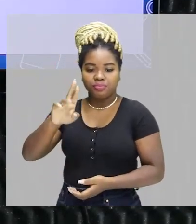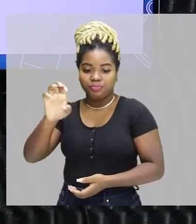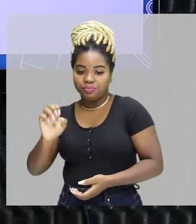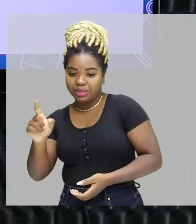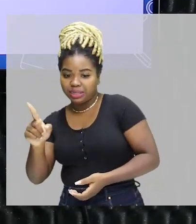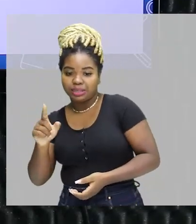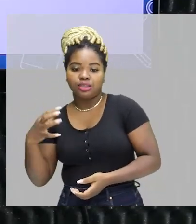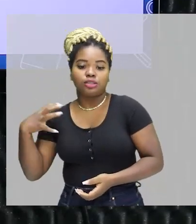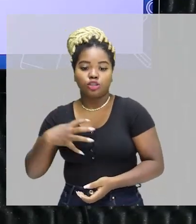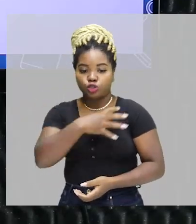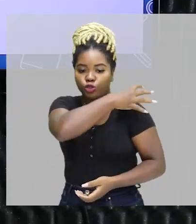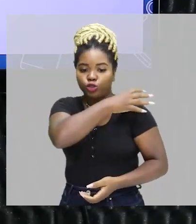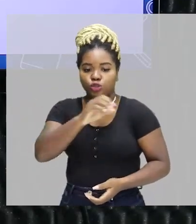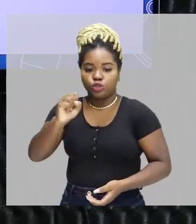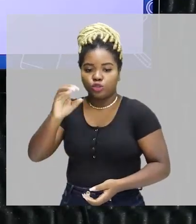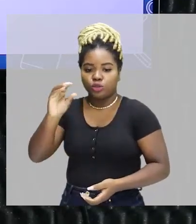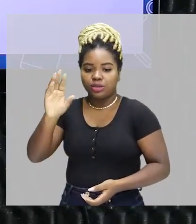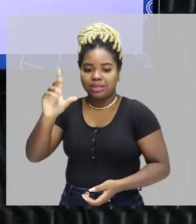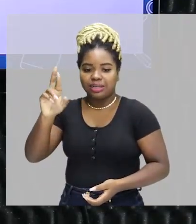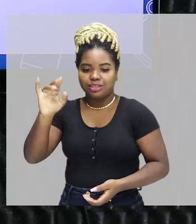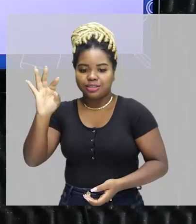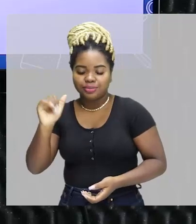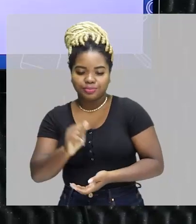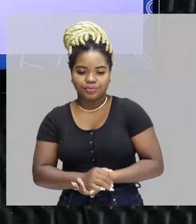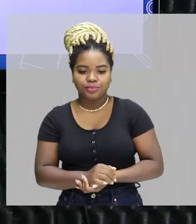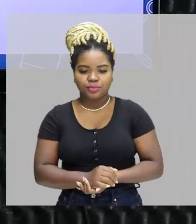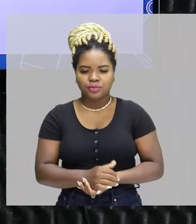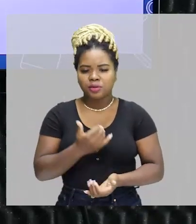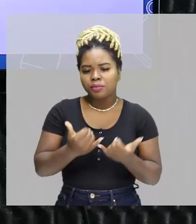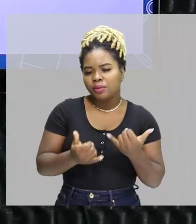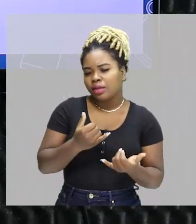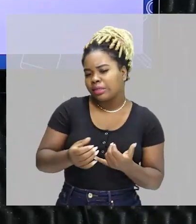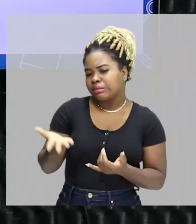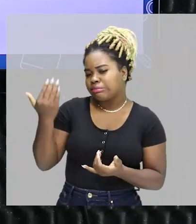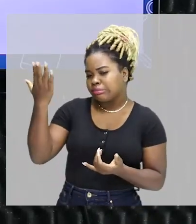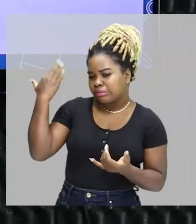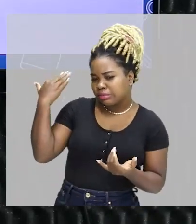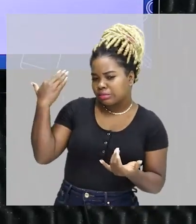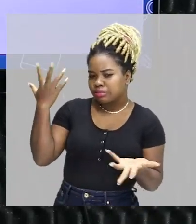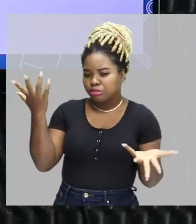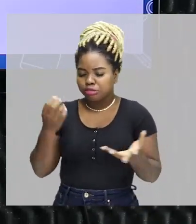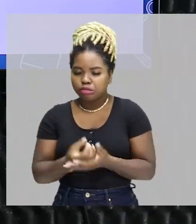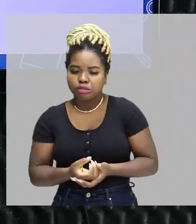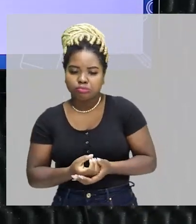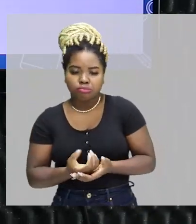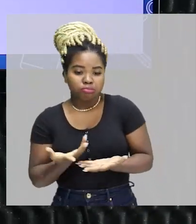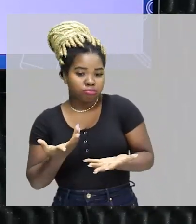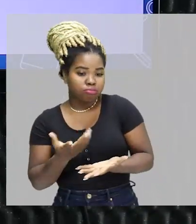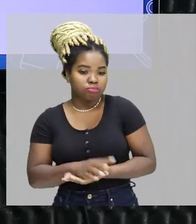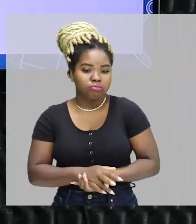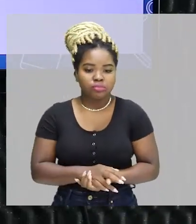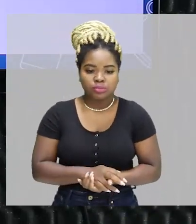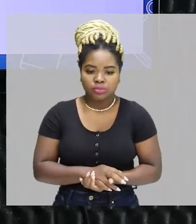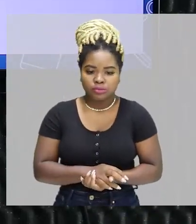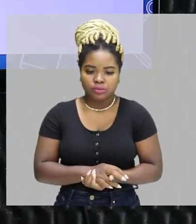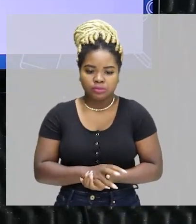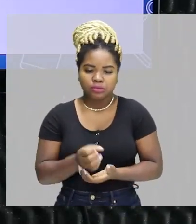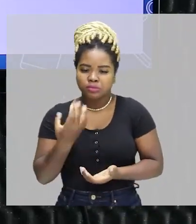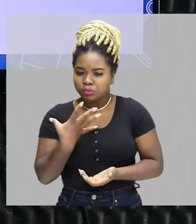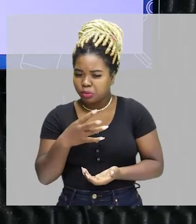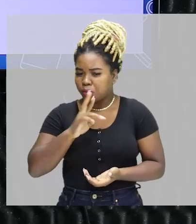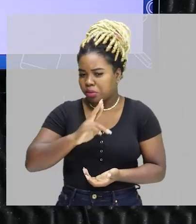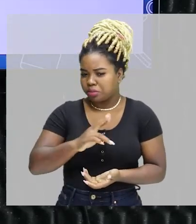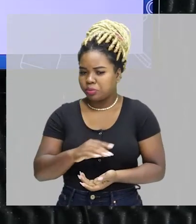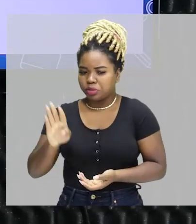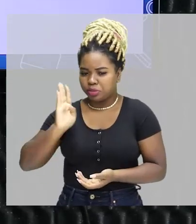pré-socrática, correto? Então, ao que parece, a filosofia antiga oferece para a gente uma proposição de